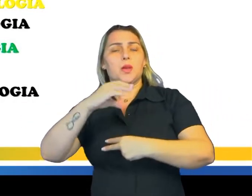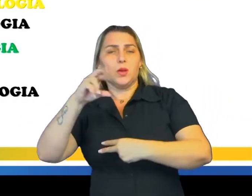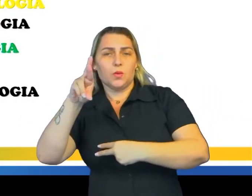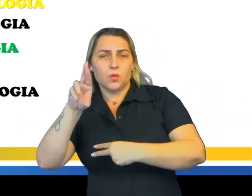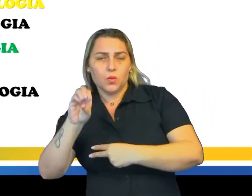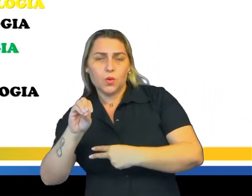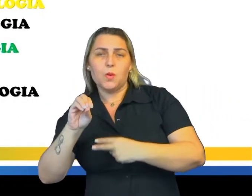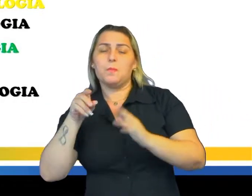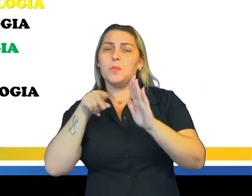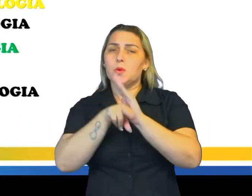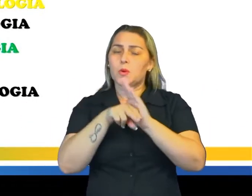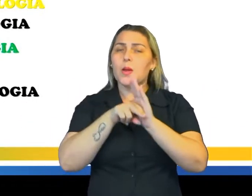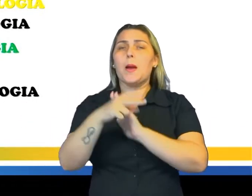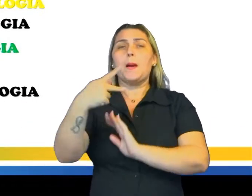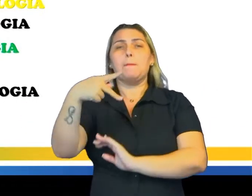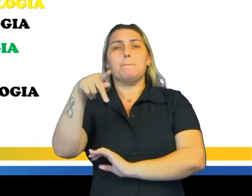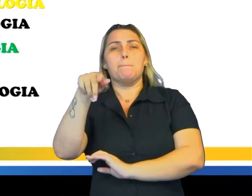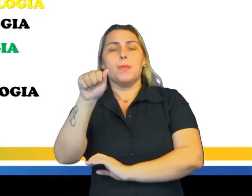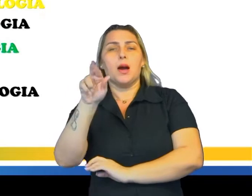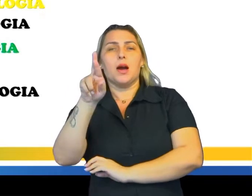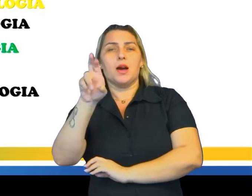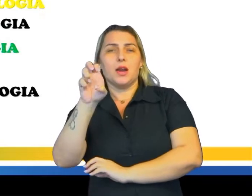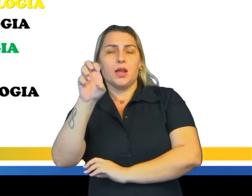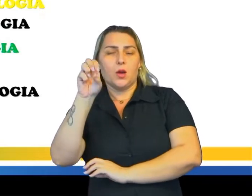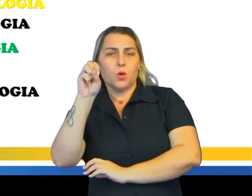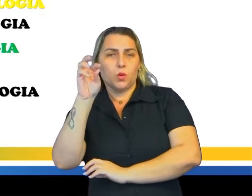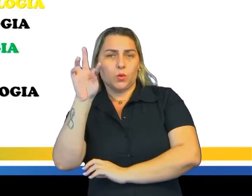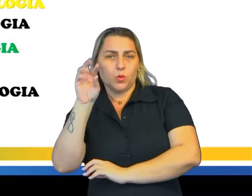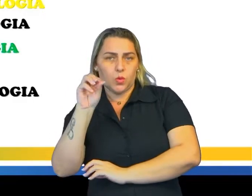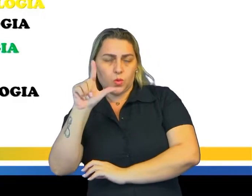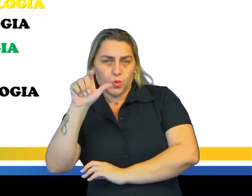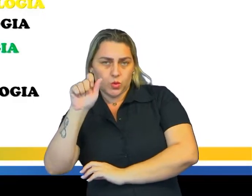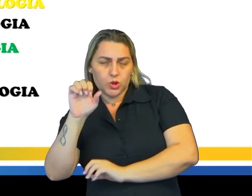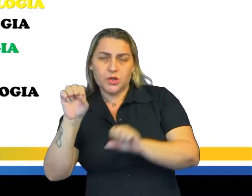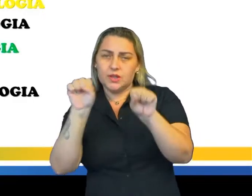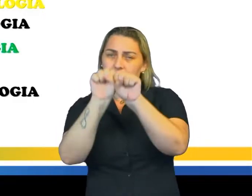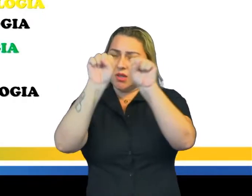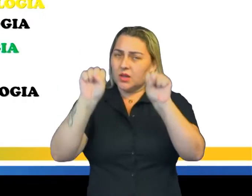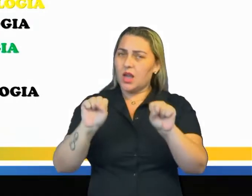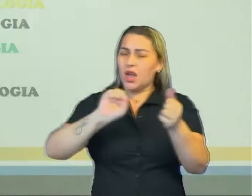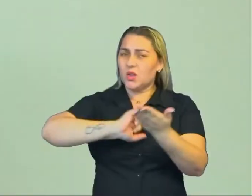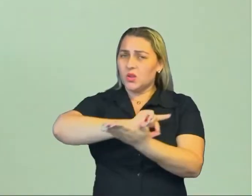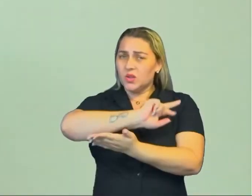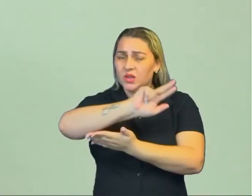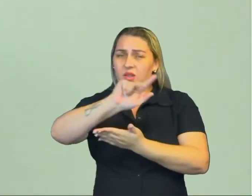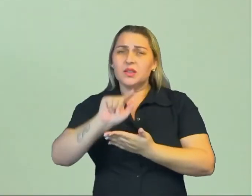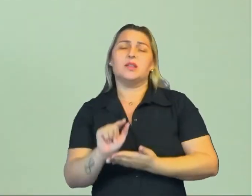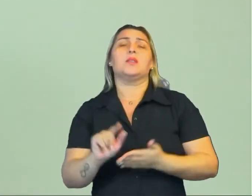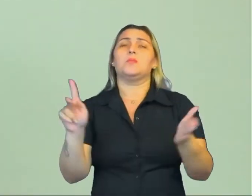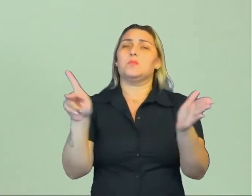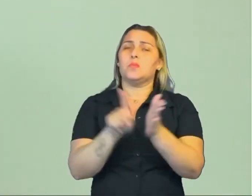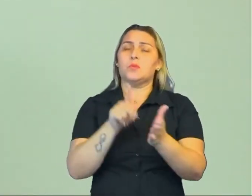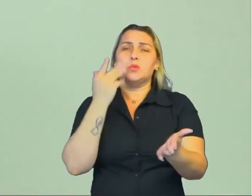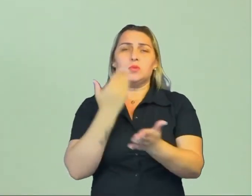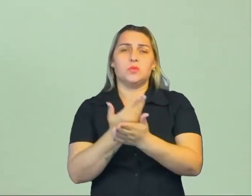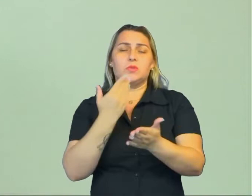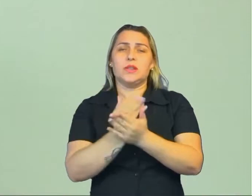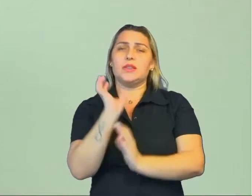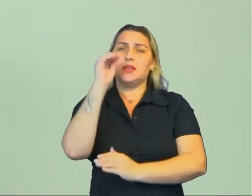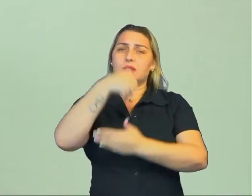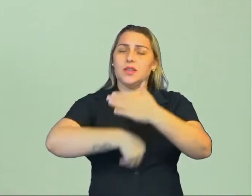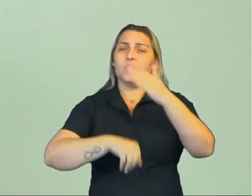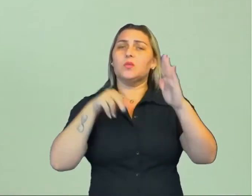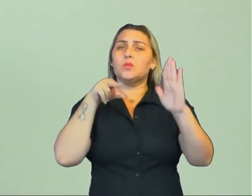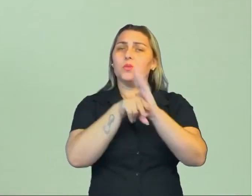biofísica, paleontologia, taxonomia, sistemática, todas essas áreas são áreas estudadas